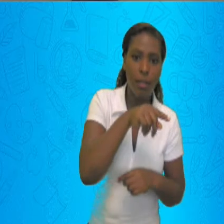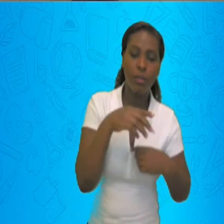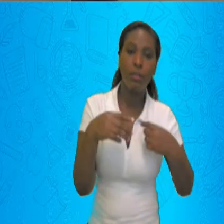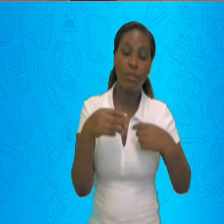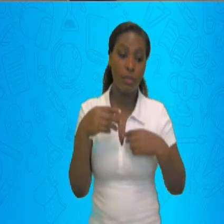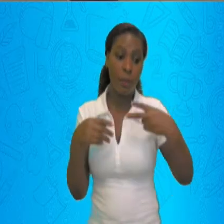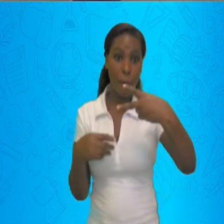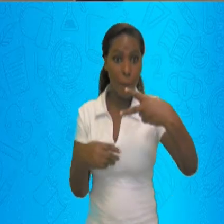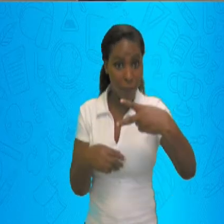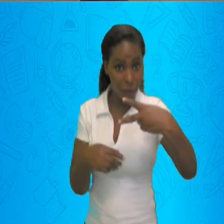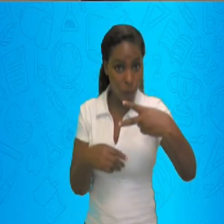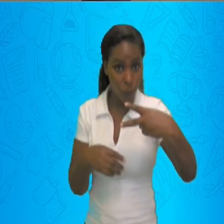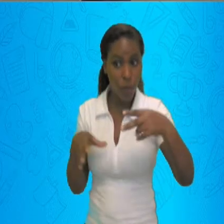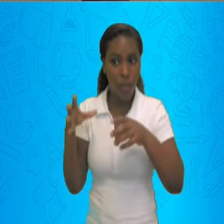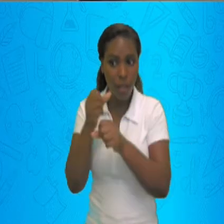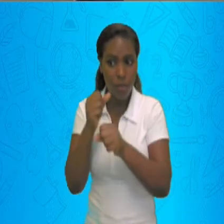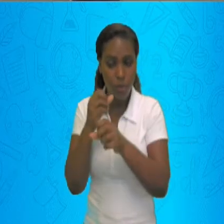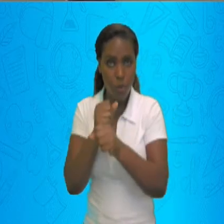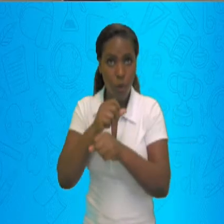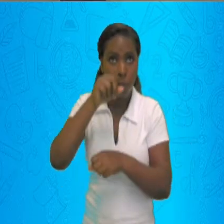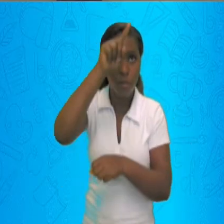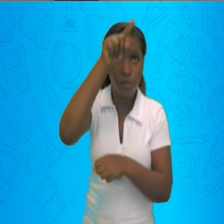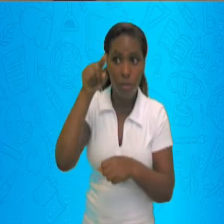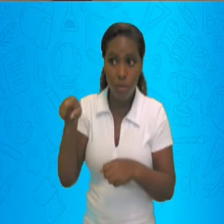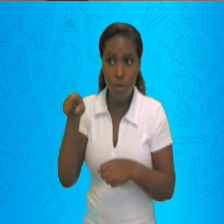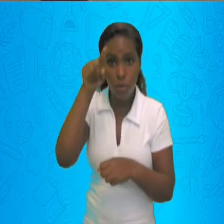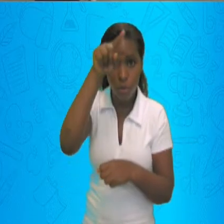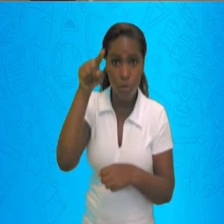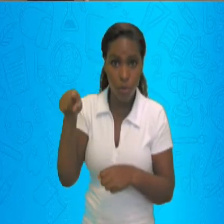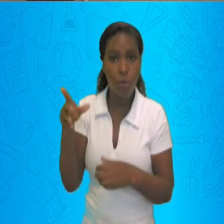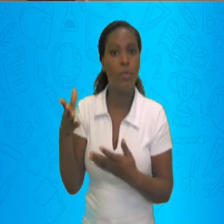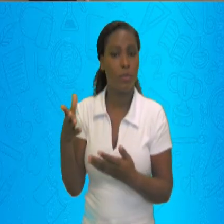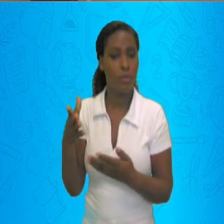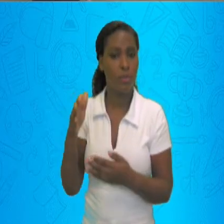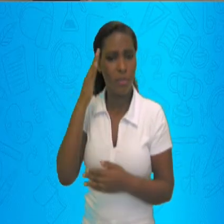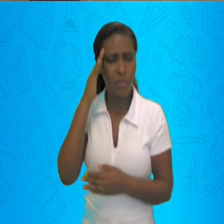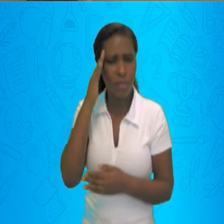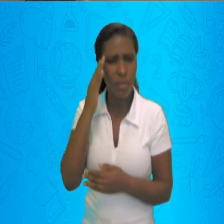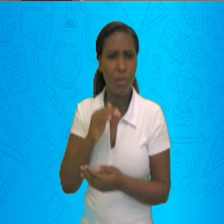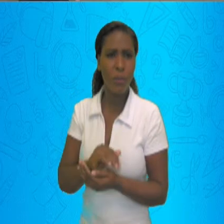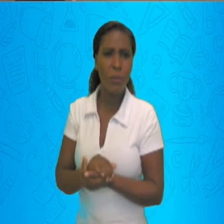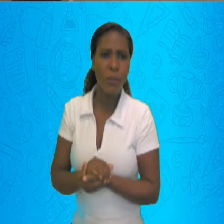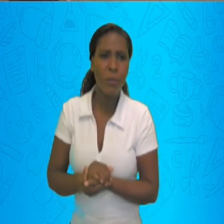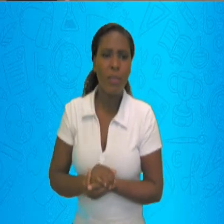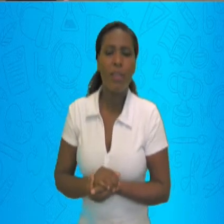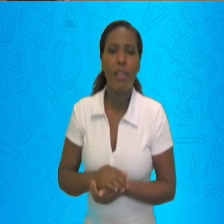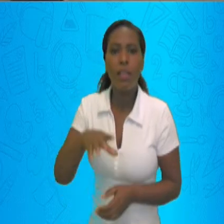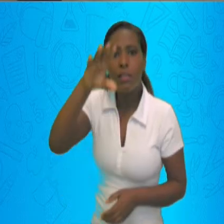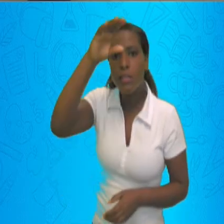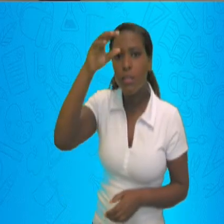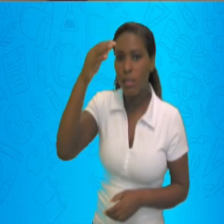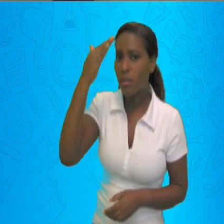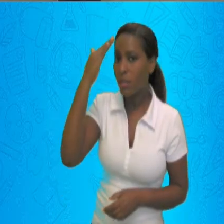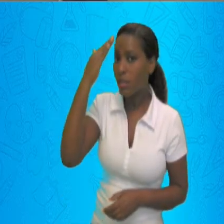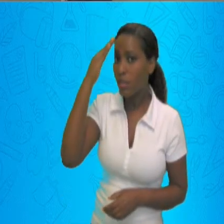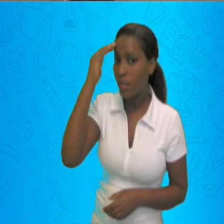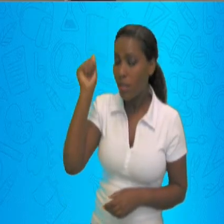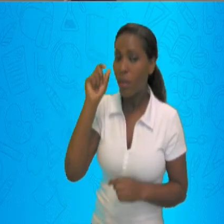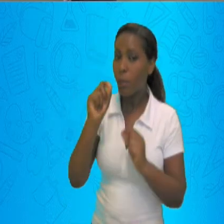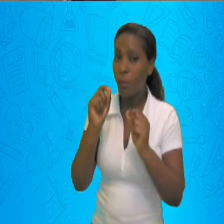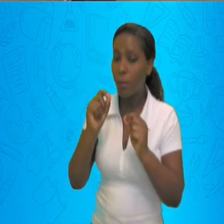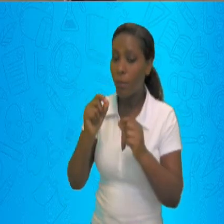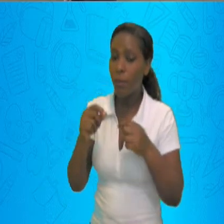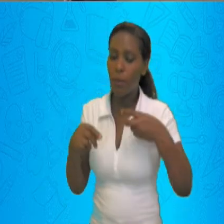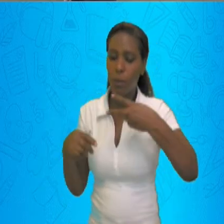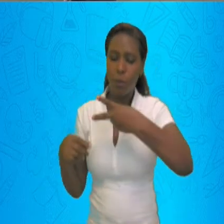número menor que 11. Está escrito aqui. E além de ser um número menor que 11, ele precisa ser